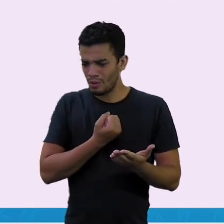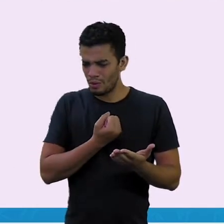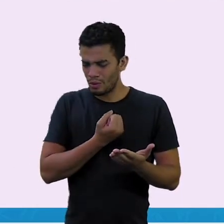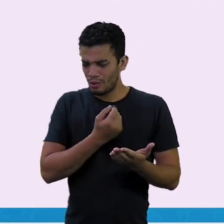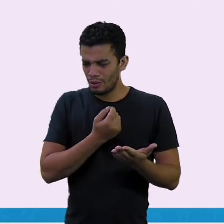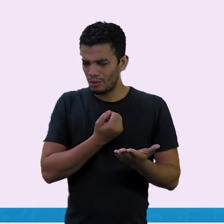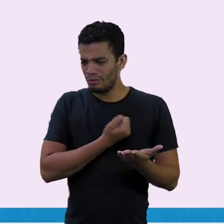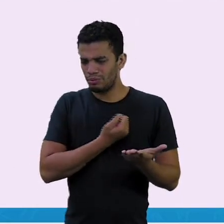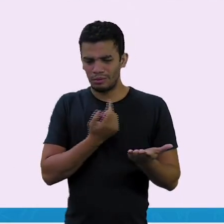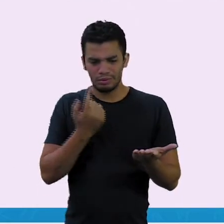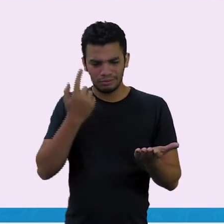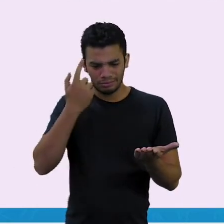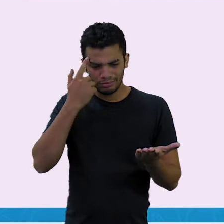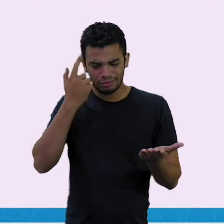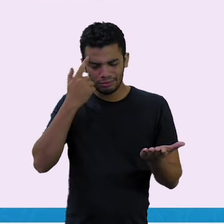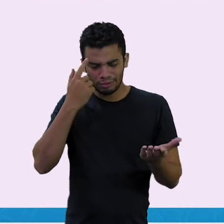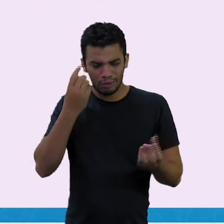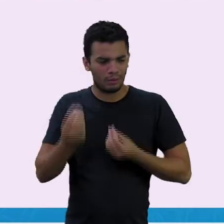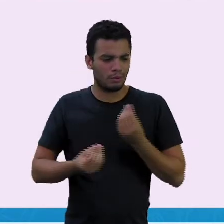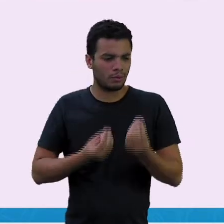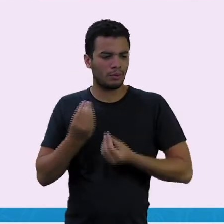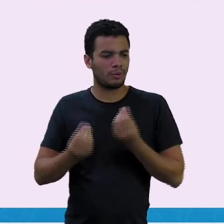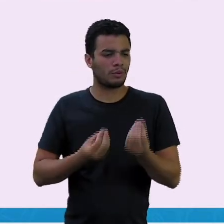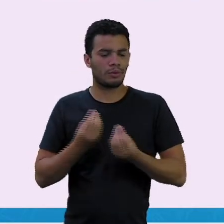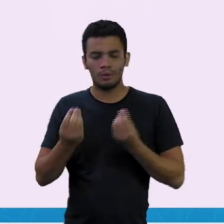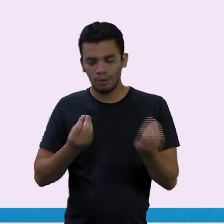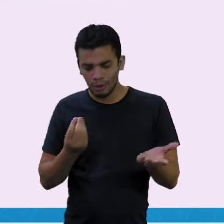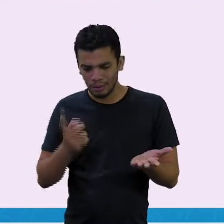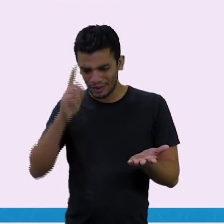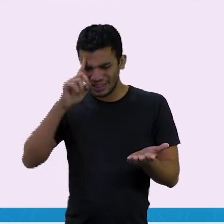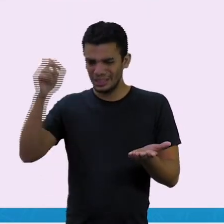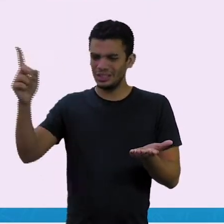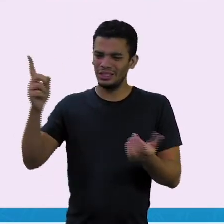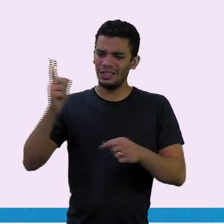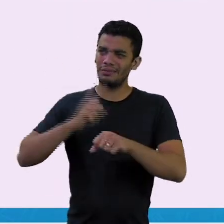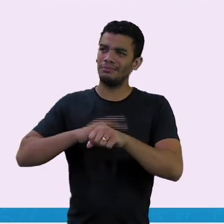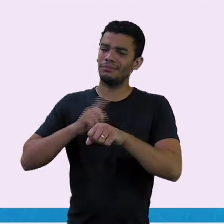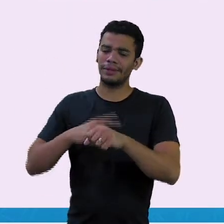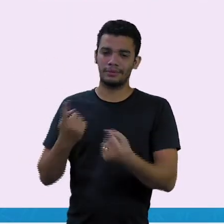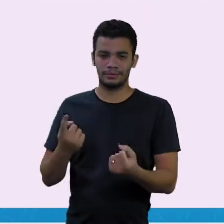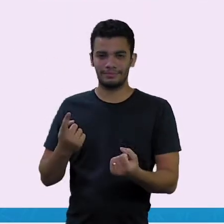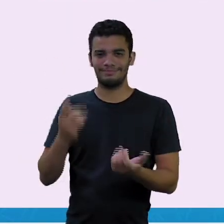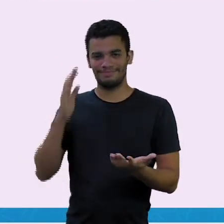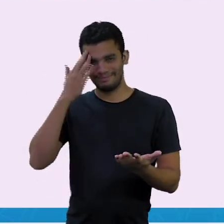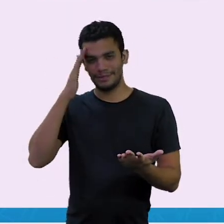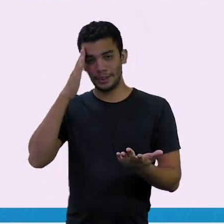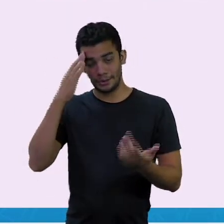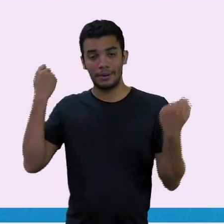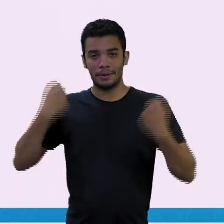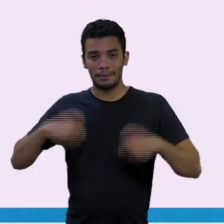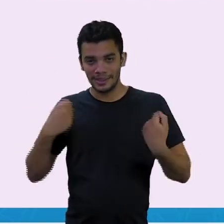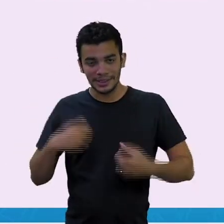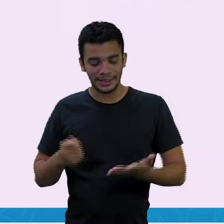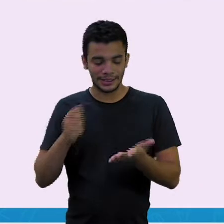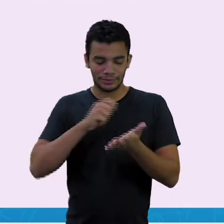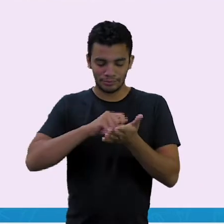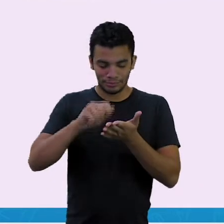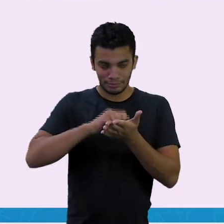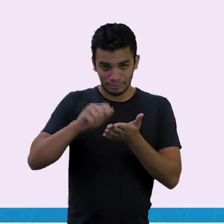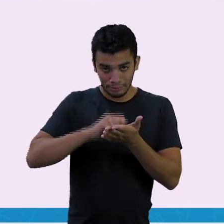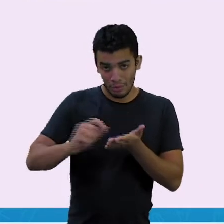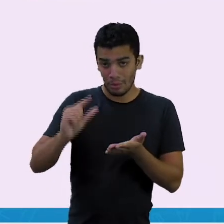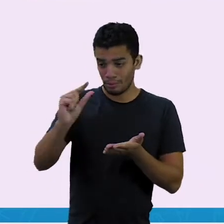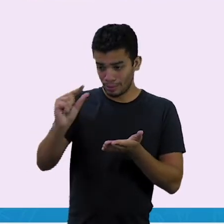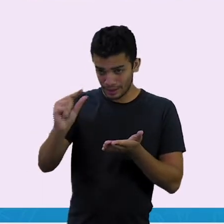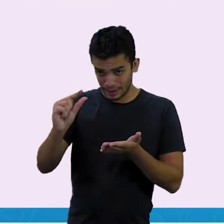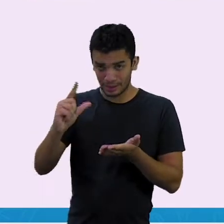muito importante que o bilhete tenha essas regras para que ele faça sentido. Então, o bilhete sempre